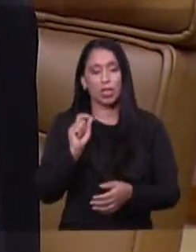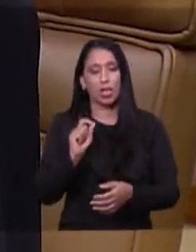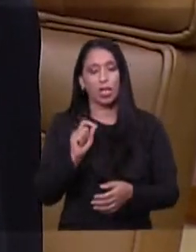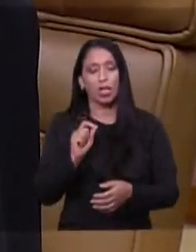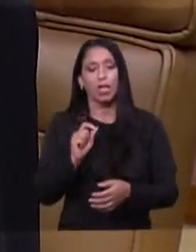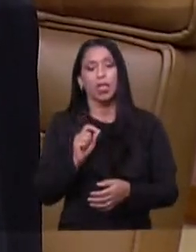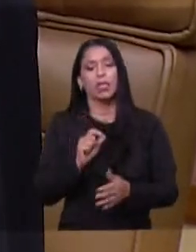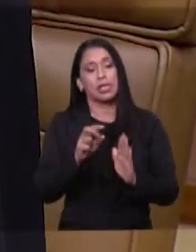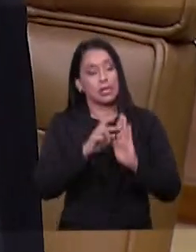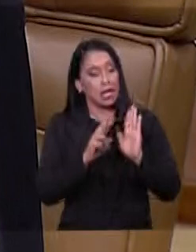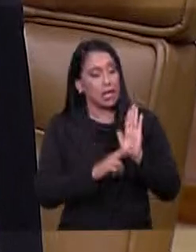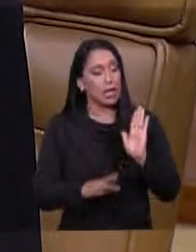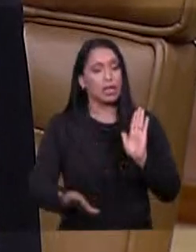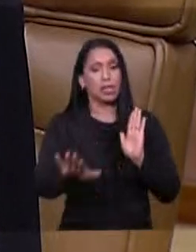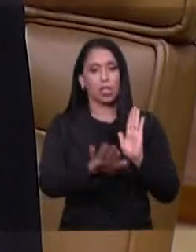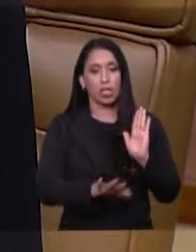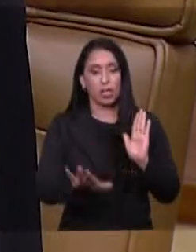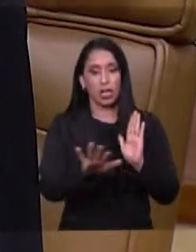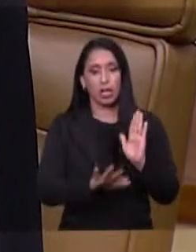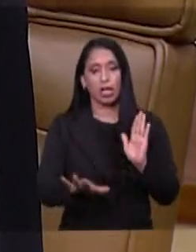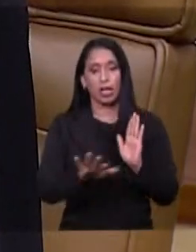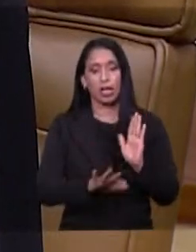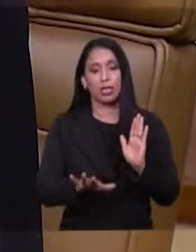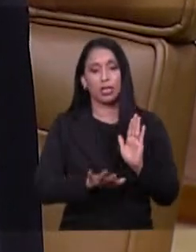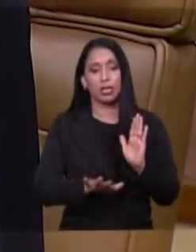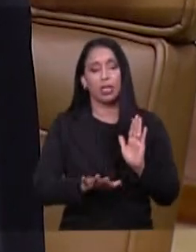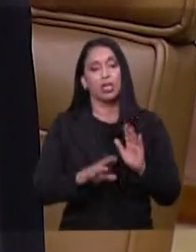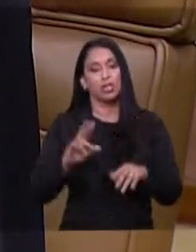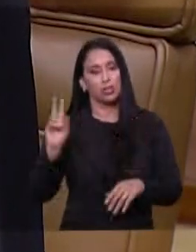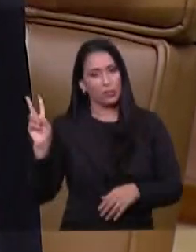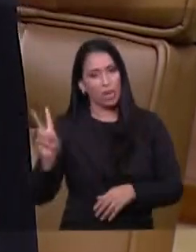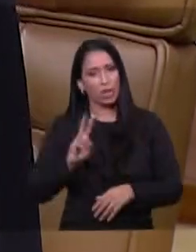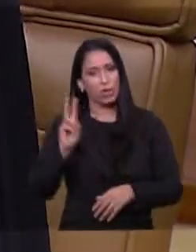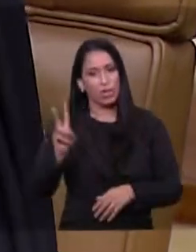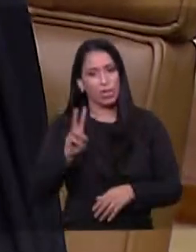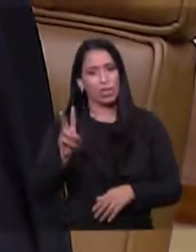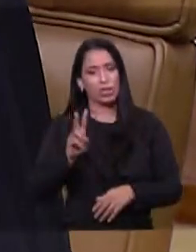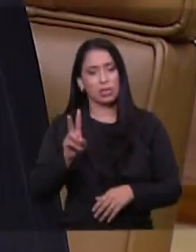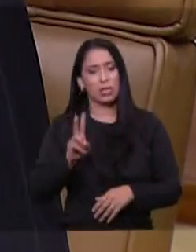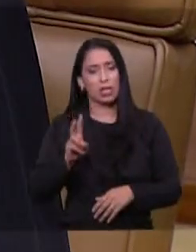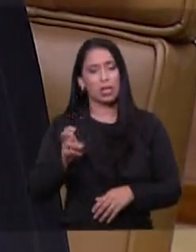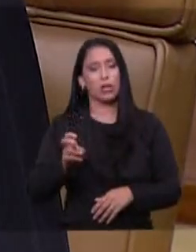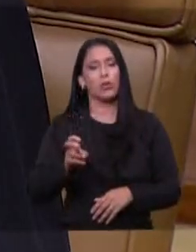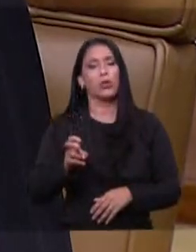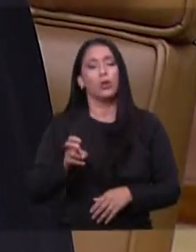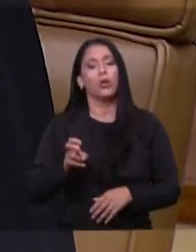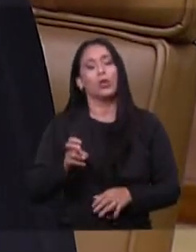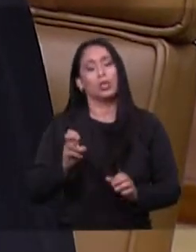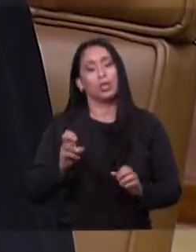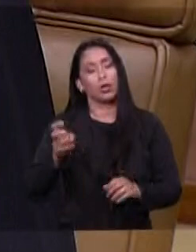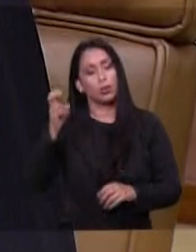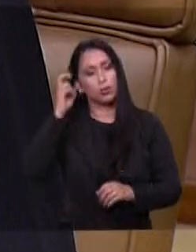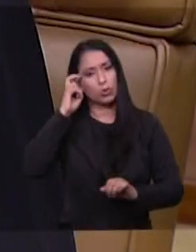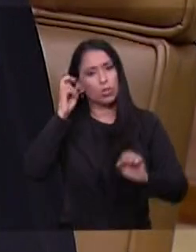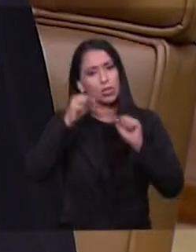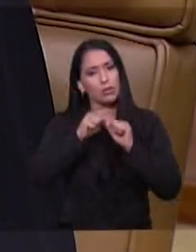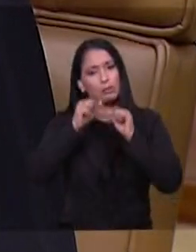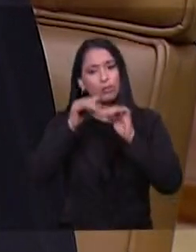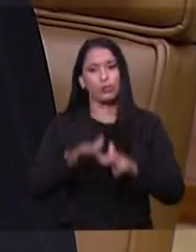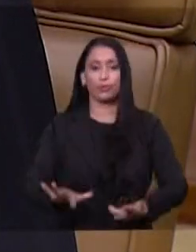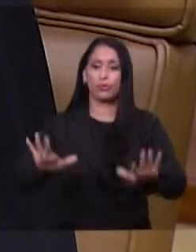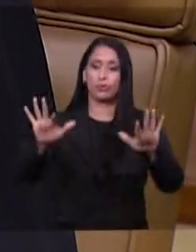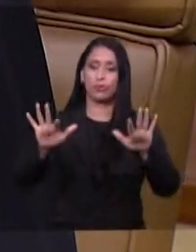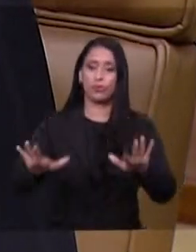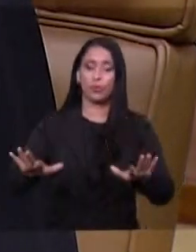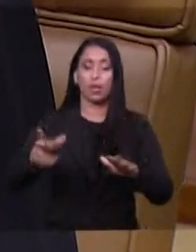das diretrizes gerais de valorização e difusão das manifestações culturais, ao dever de proteção das manifestações